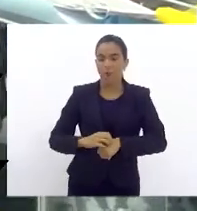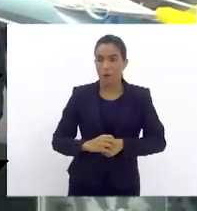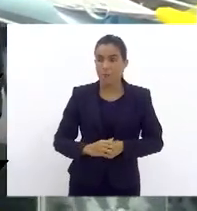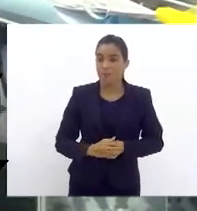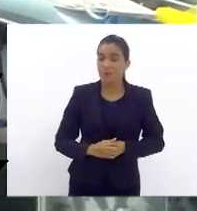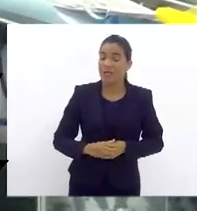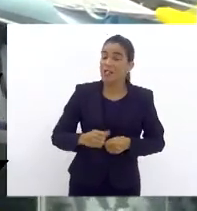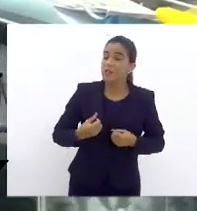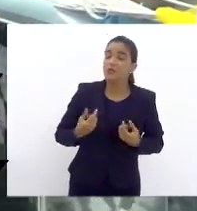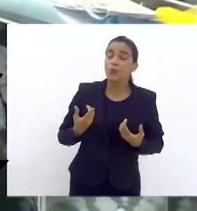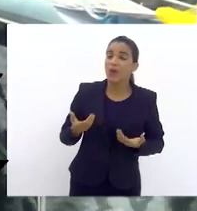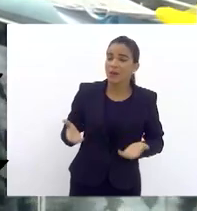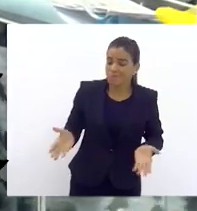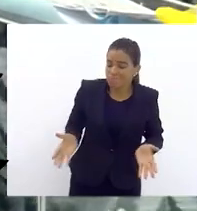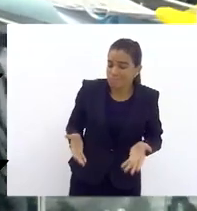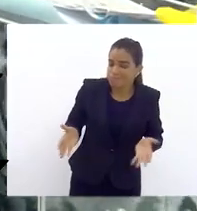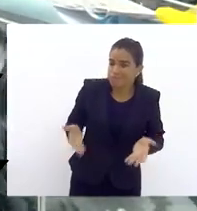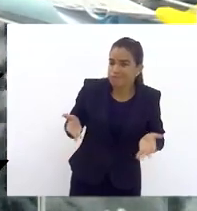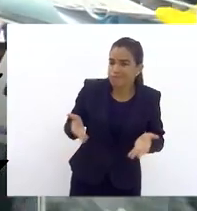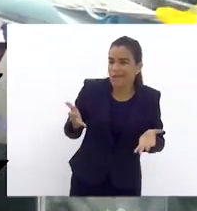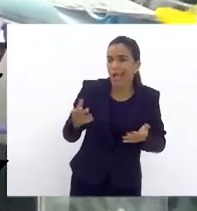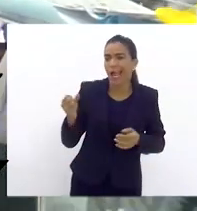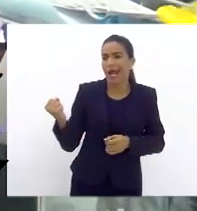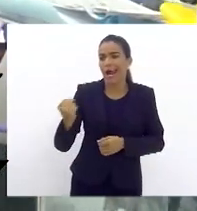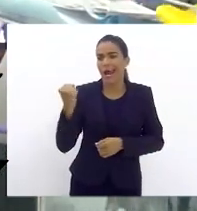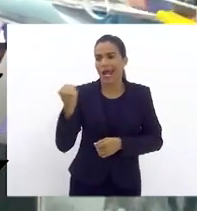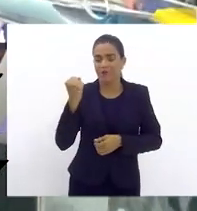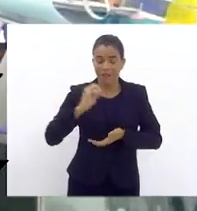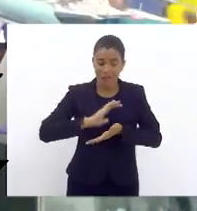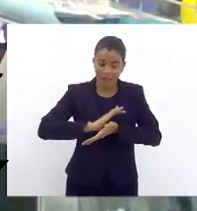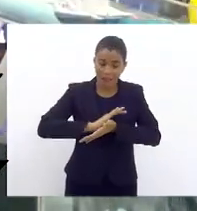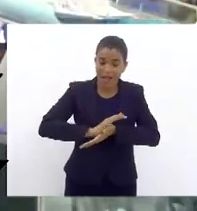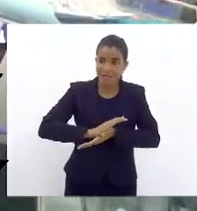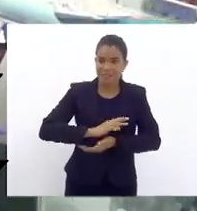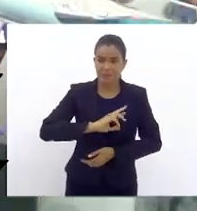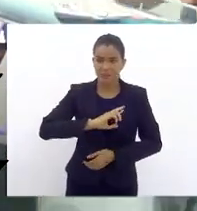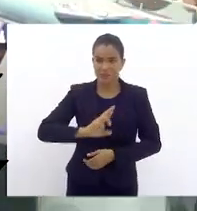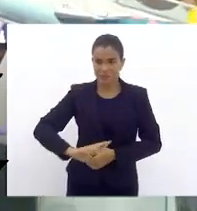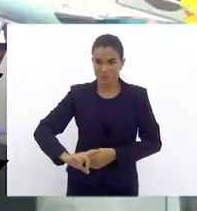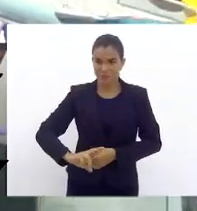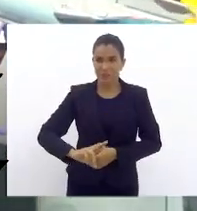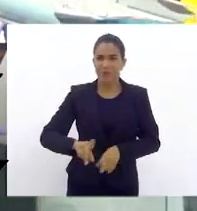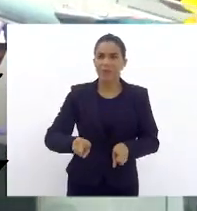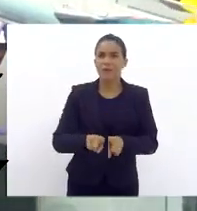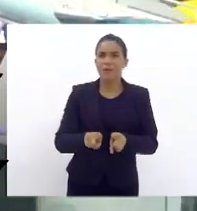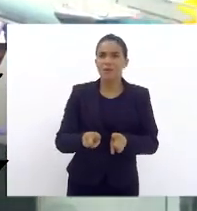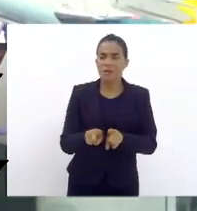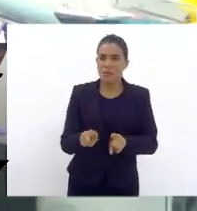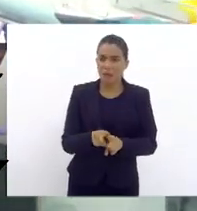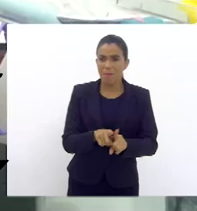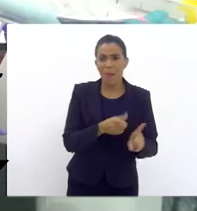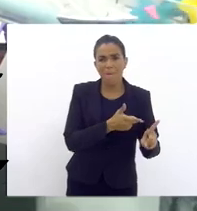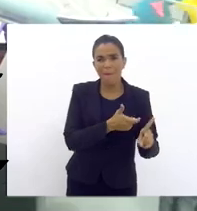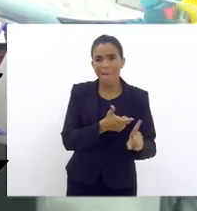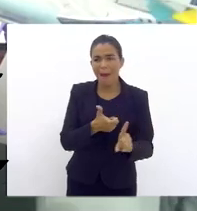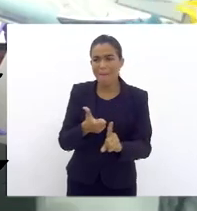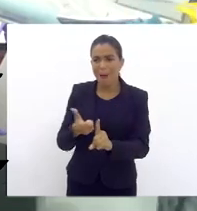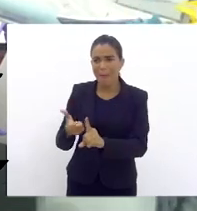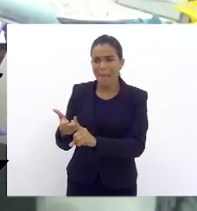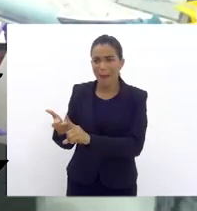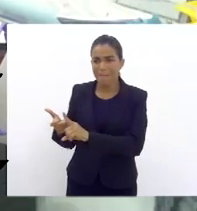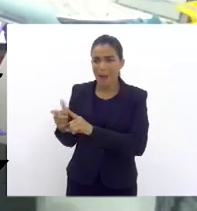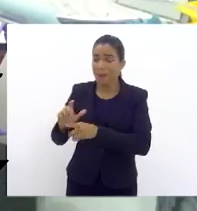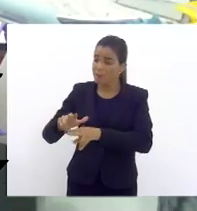isso provoca a questão muito grave do racismo religioso e do terrorismo como colega muito que falou